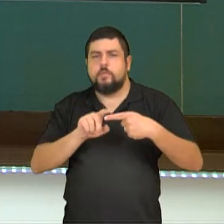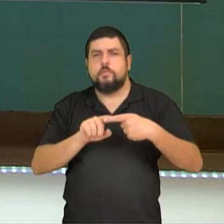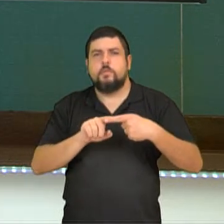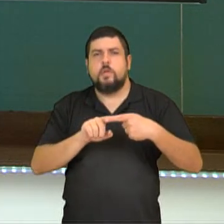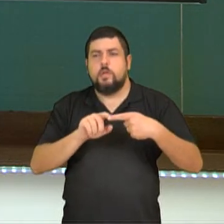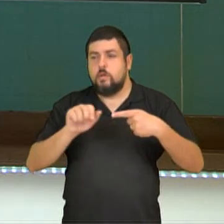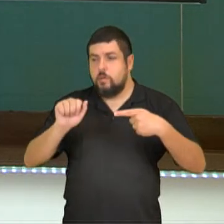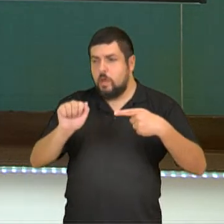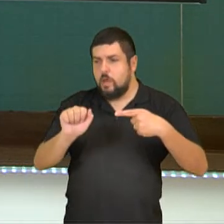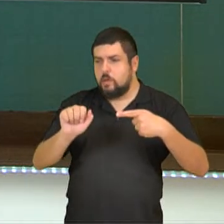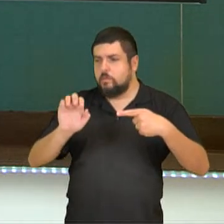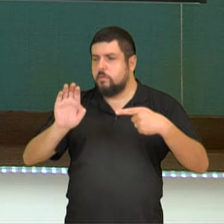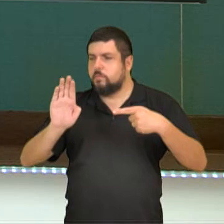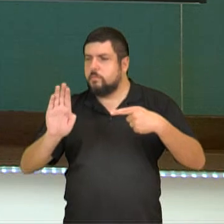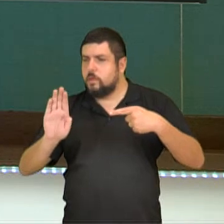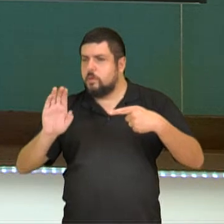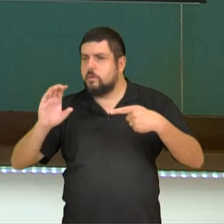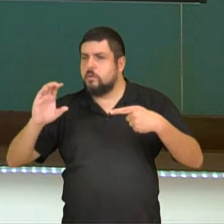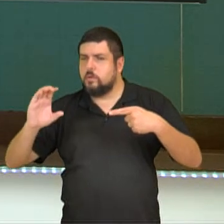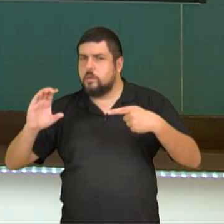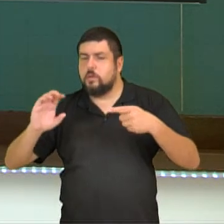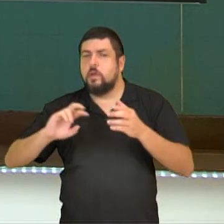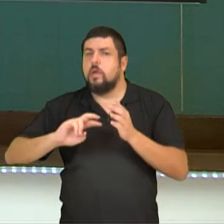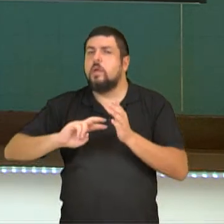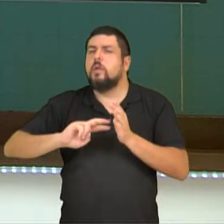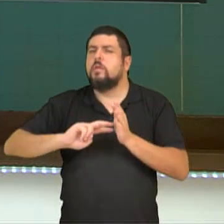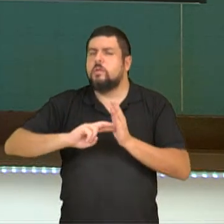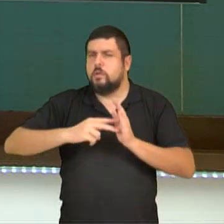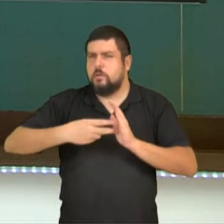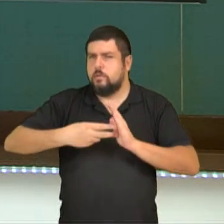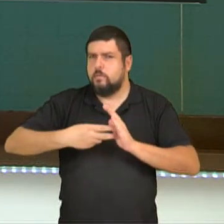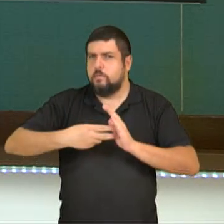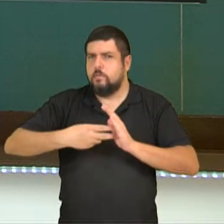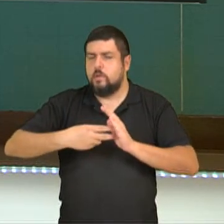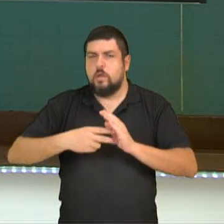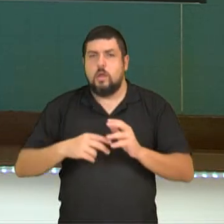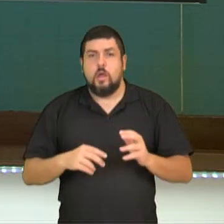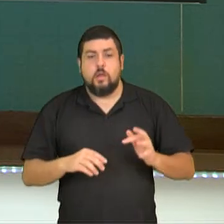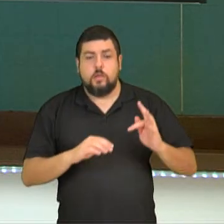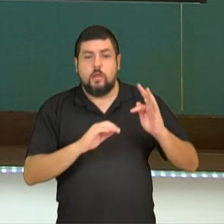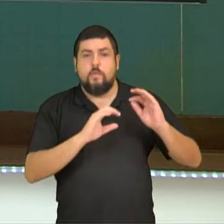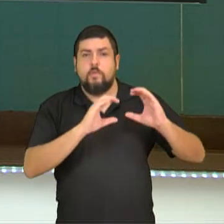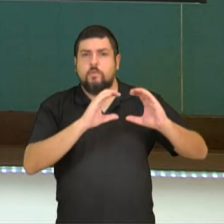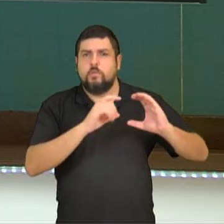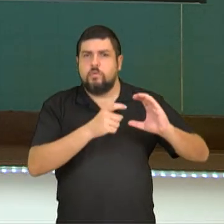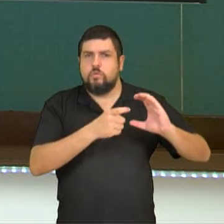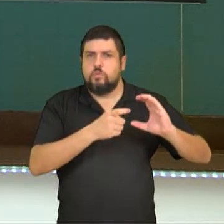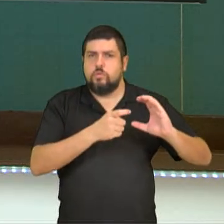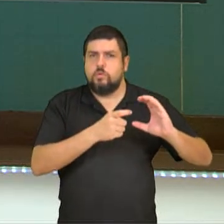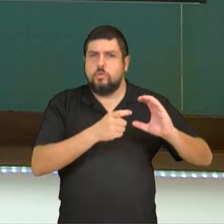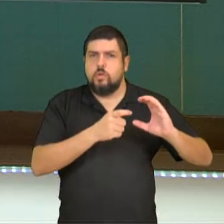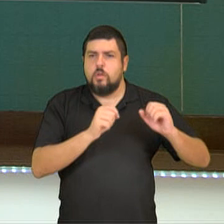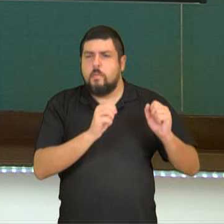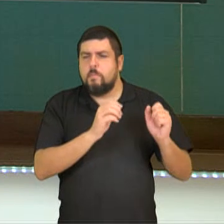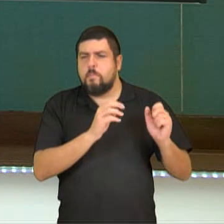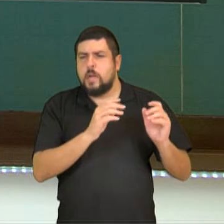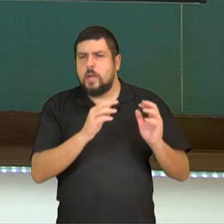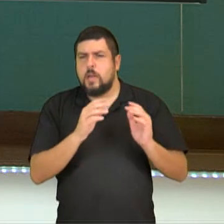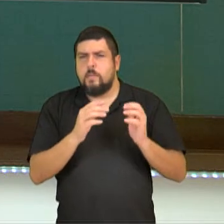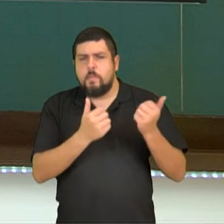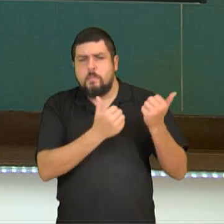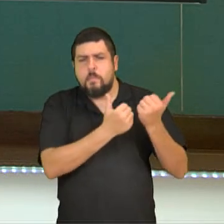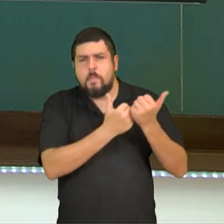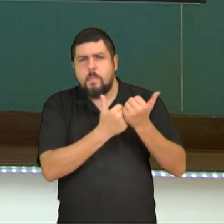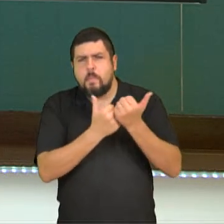valor de C, está me dizendo que quando eu substituir isso numa função, ela vai dar igual a zero. Por isso que essa